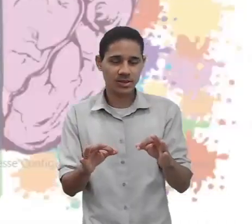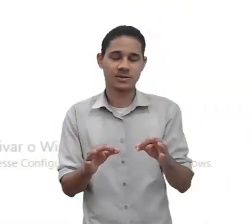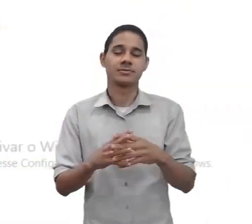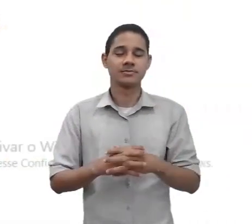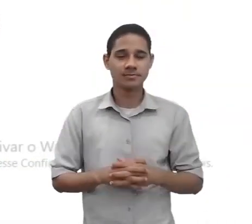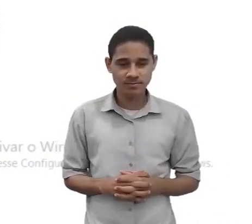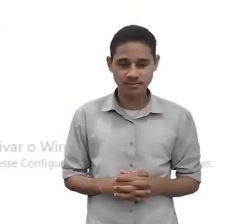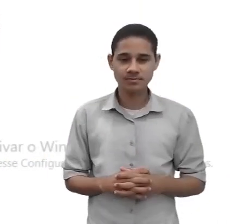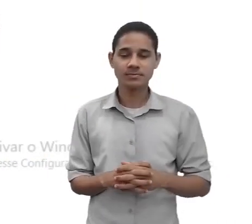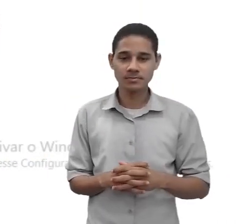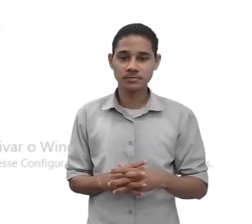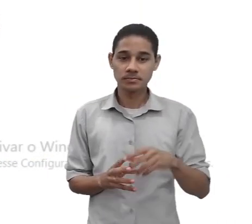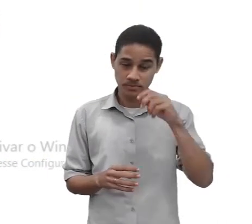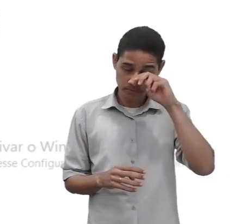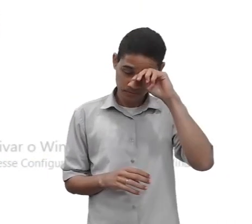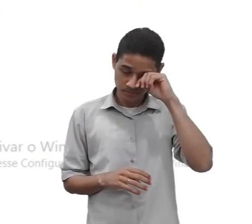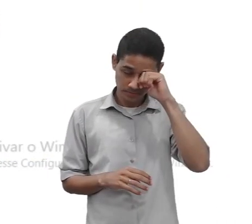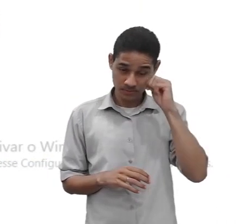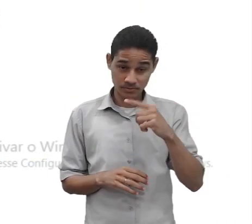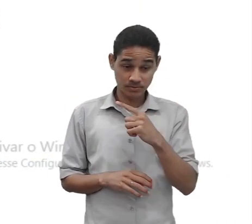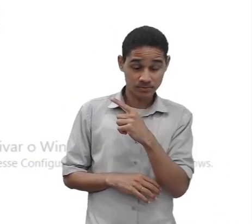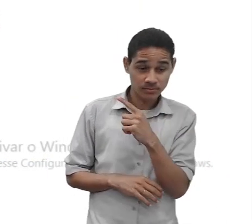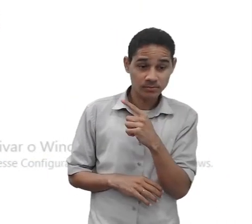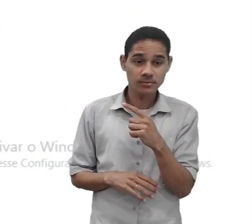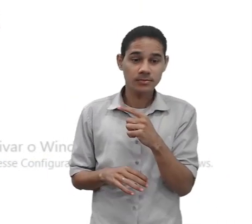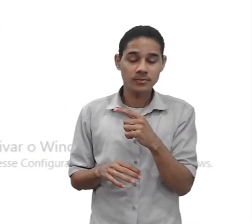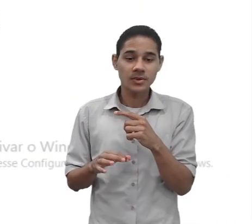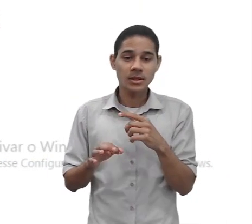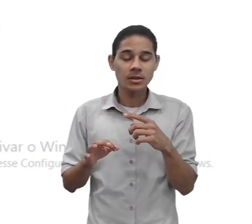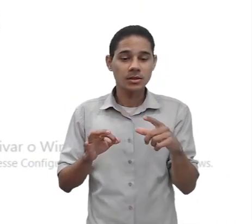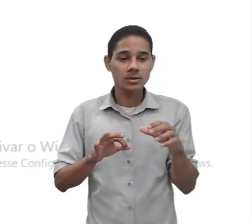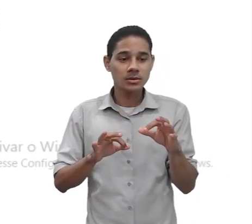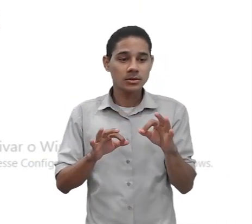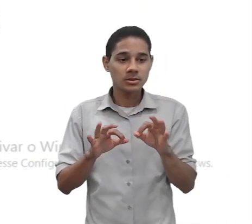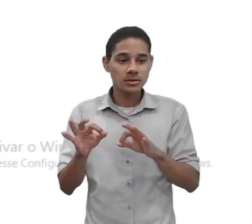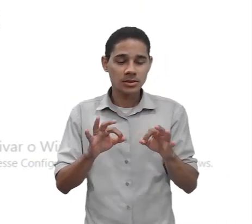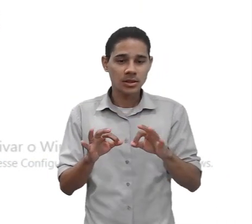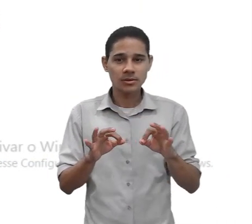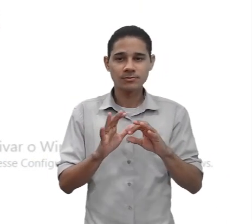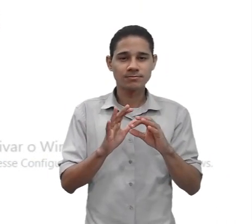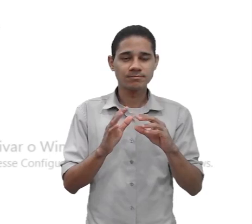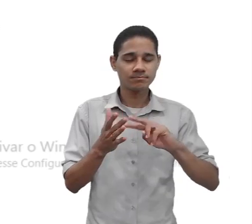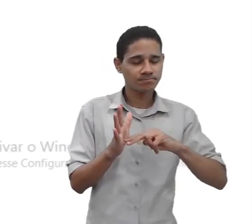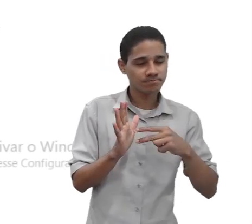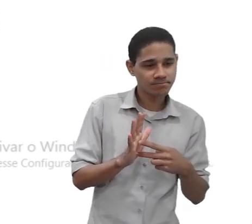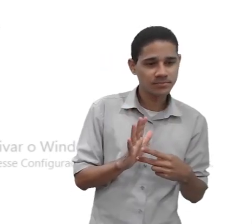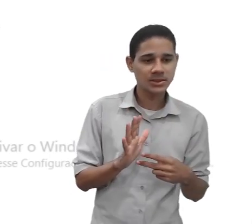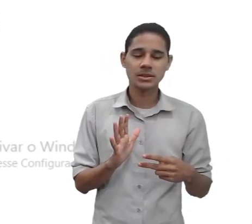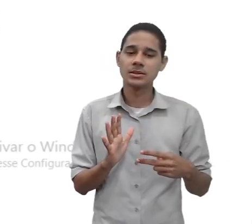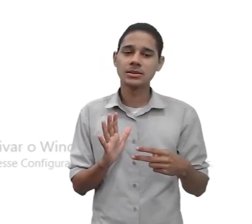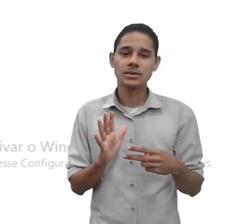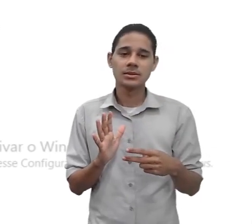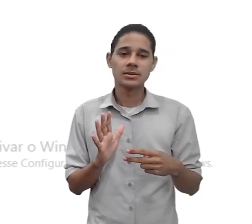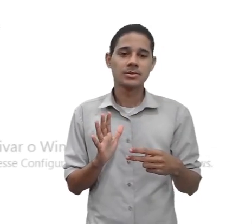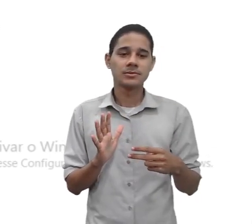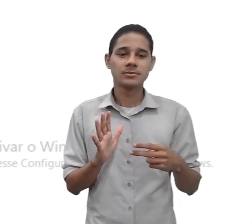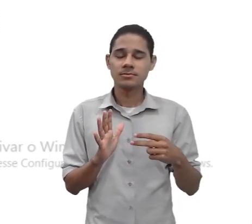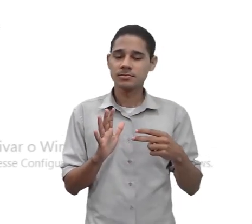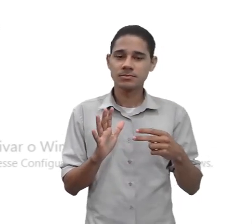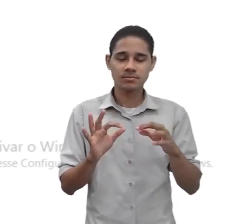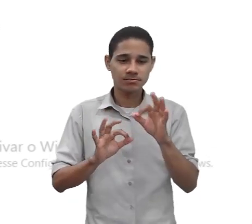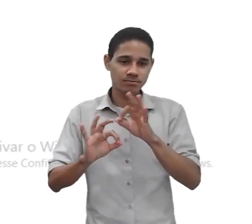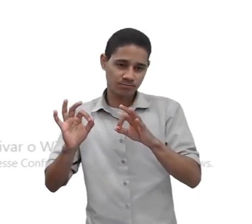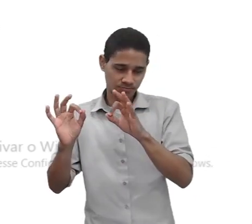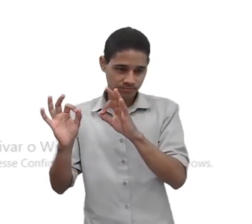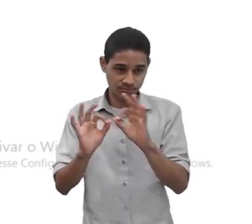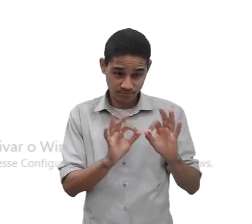adequada. A aleatoriedade agrega alguns significados à imagem que você vai tratar ou à composição que você vai